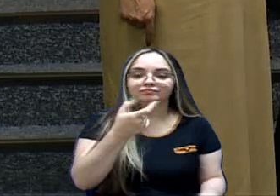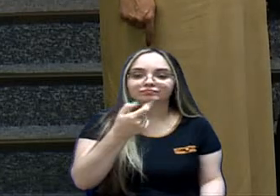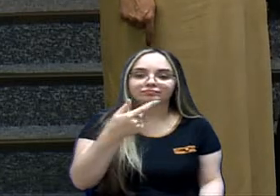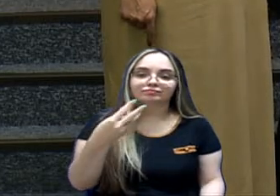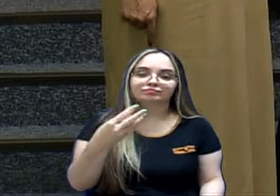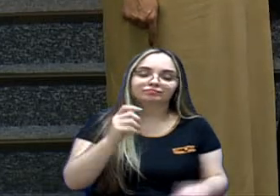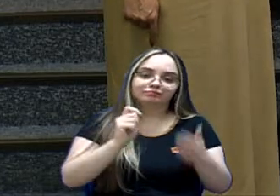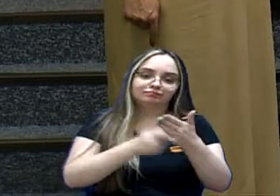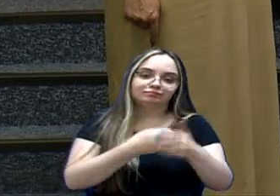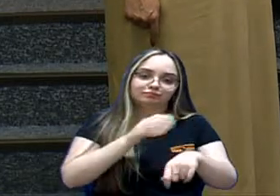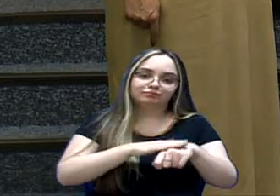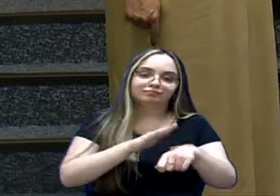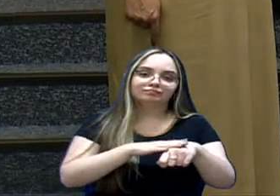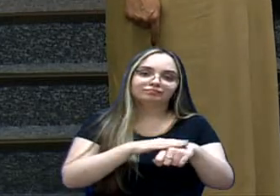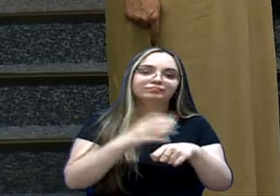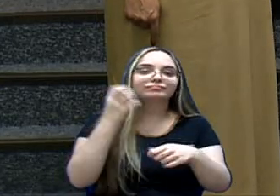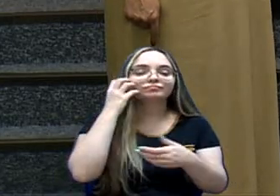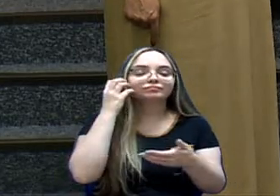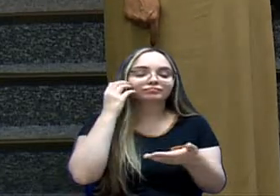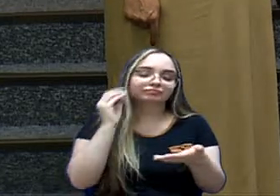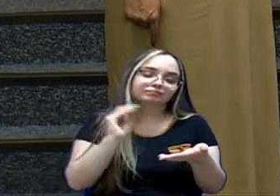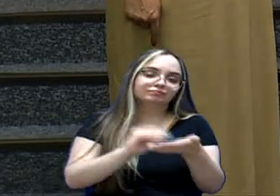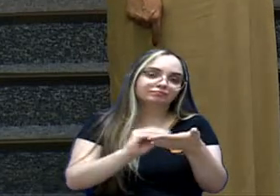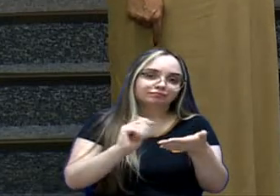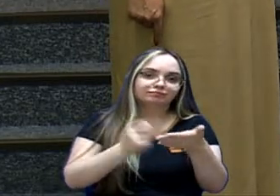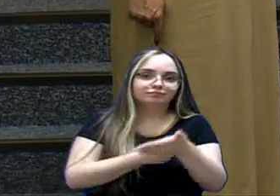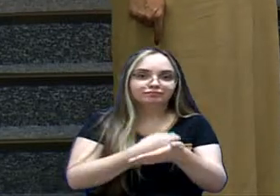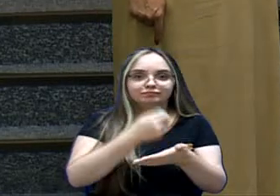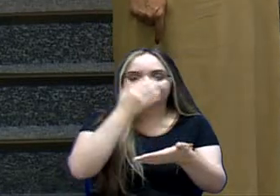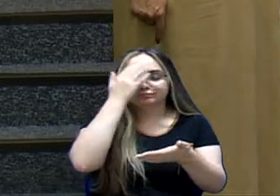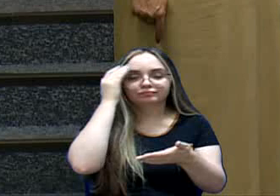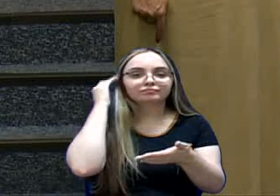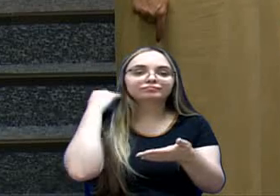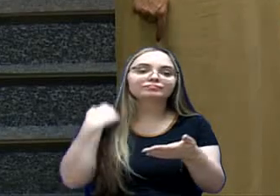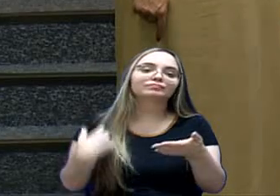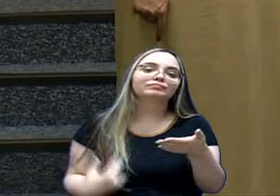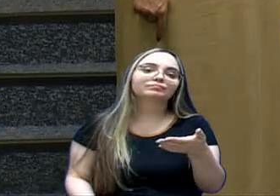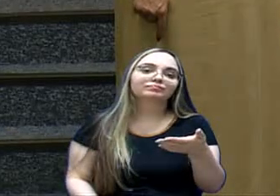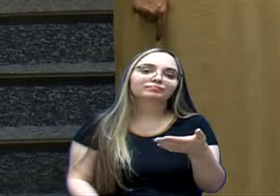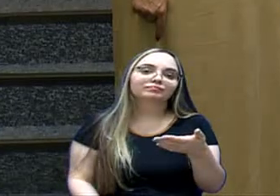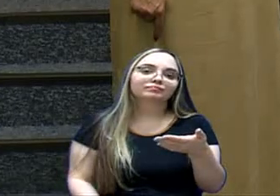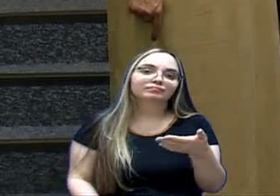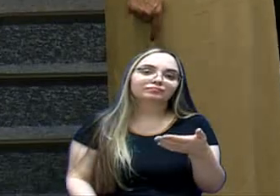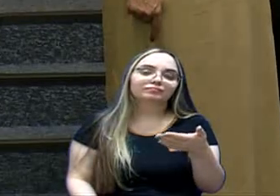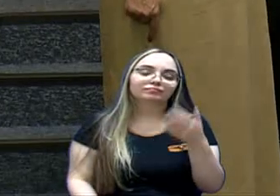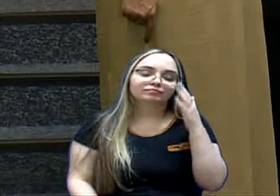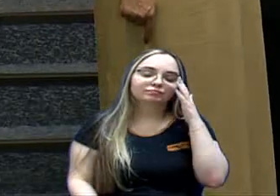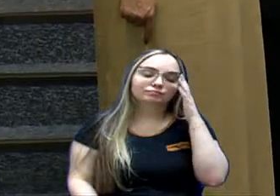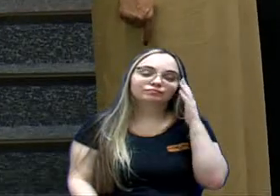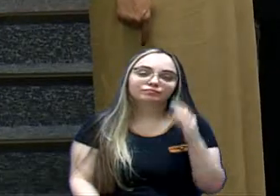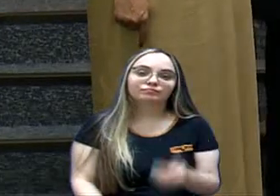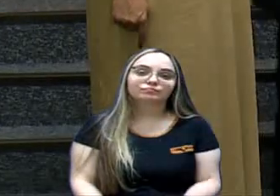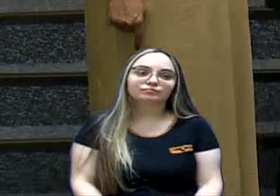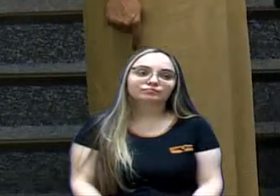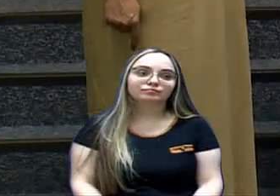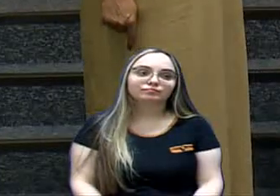assina o presidente, que no momento não se encontra aqui, está o substituto dele, o Cláudio Sorocaba.